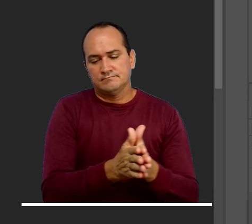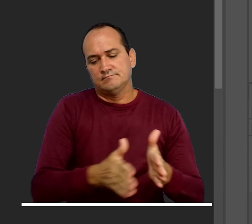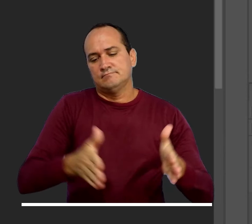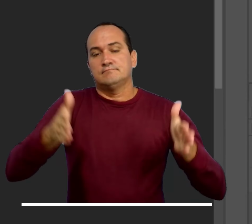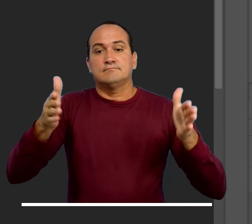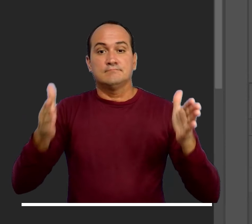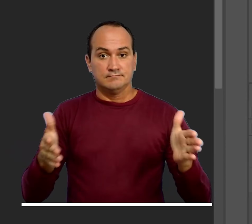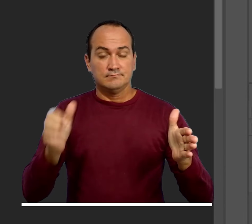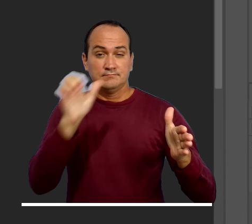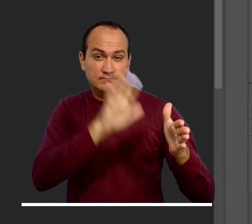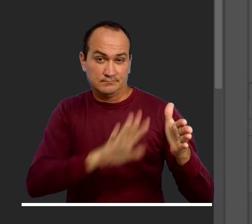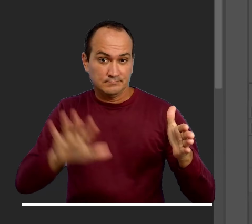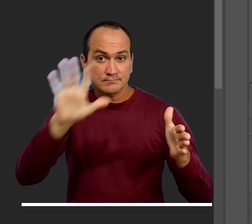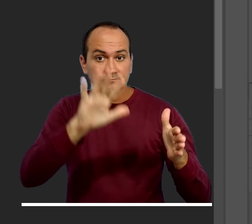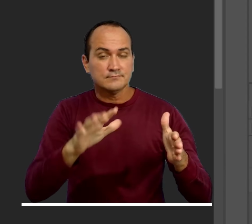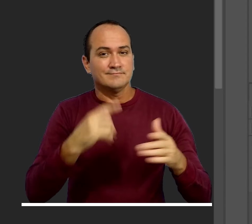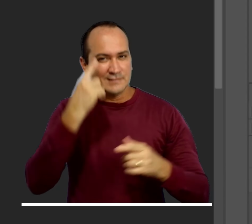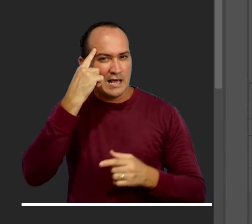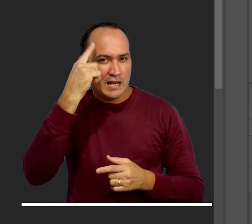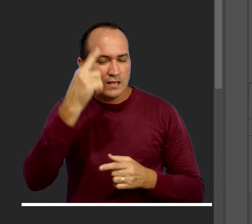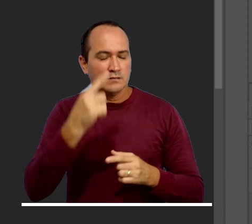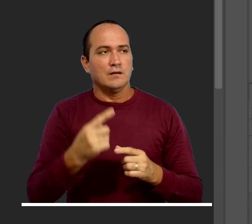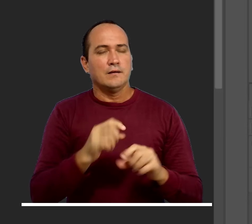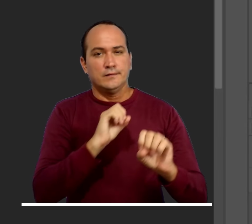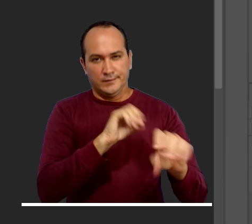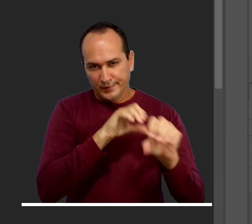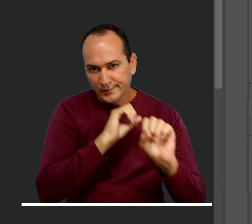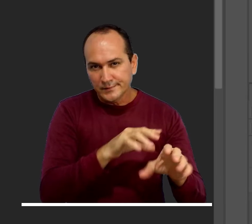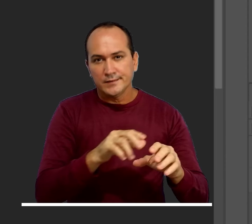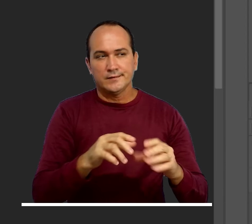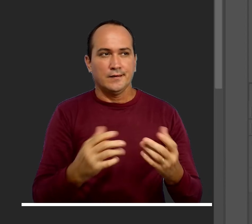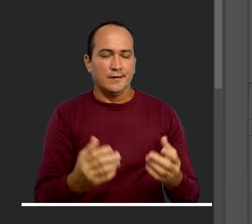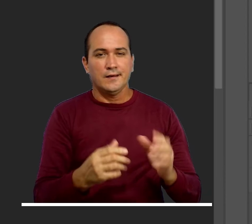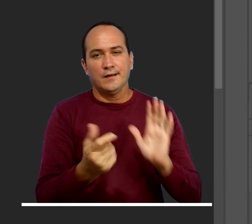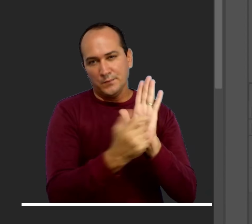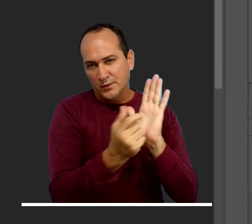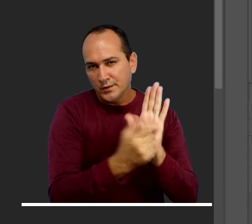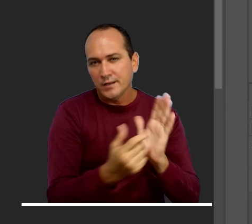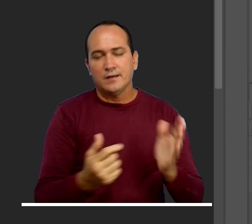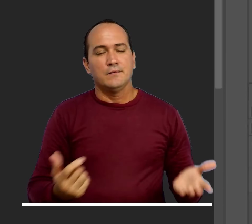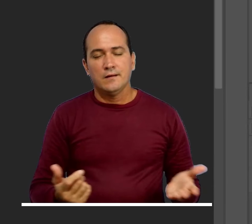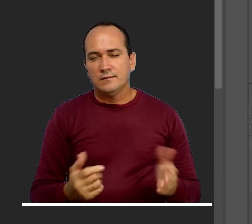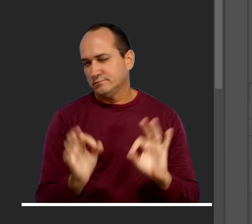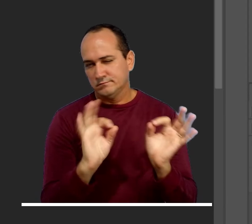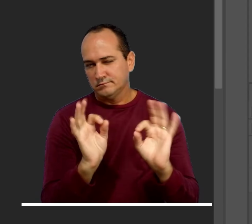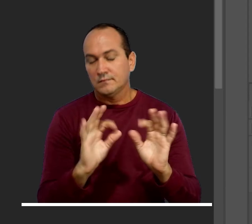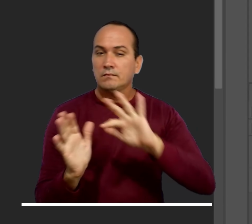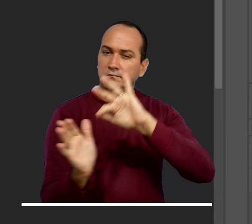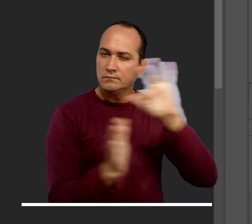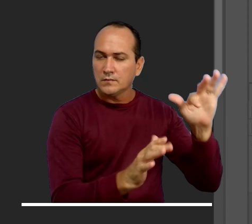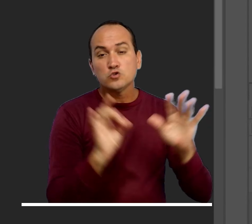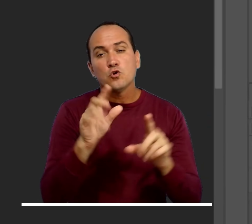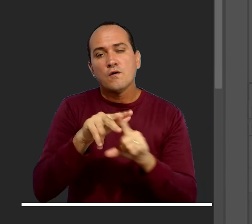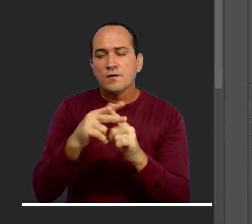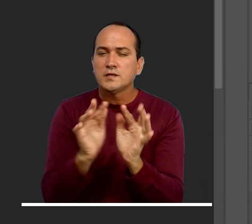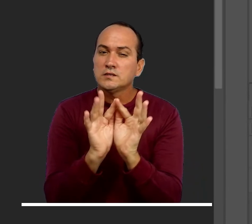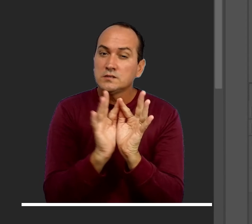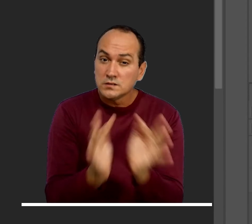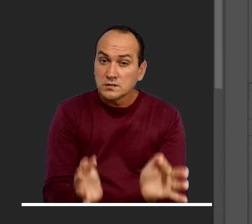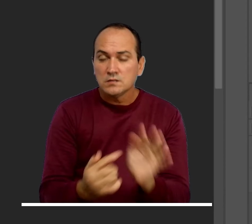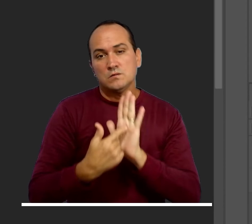meu cenário, e lembrando, como eu falei, isso não é um tutorial de Photoshop, então eu não vou explicar muito sobre algumas ferramentas, mas o suficiente para você conseguir